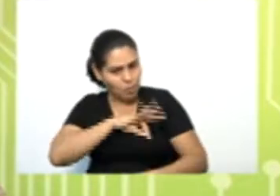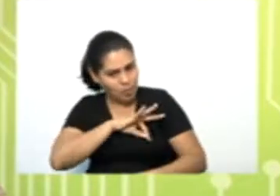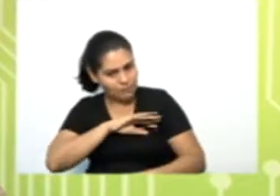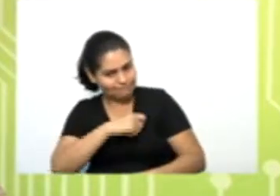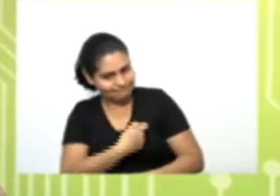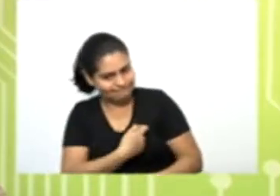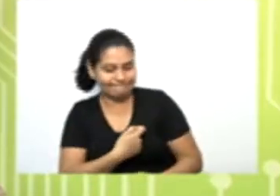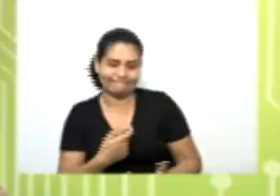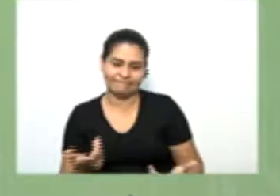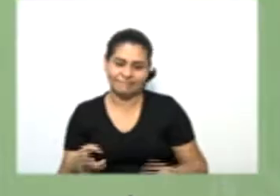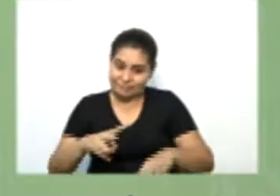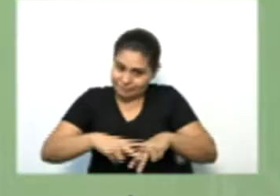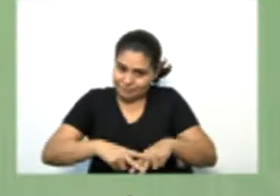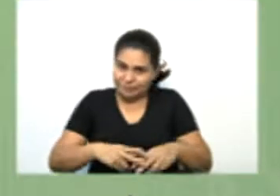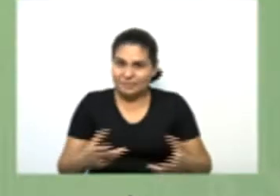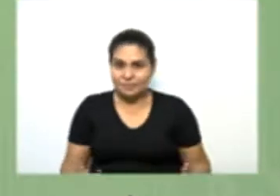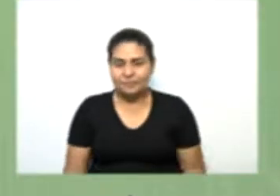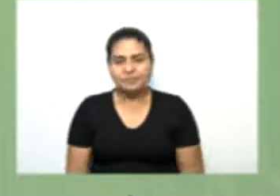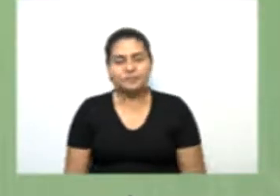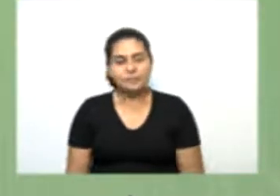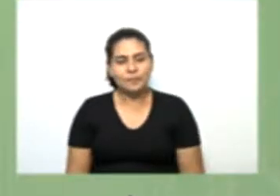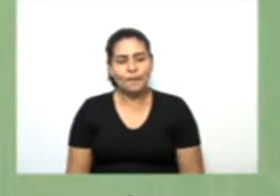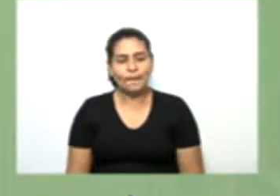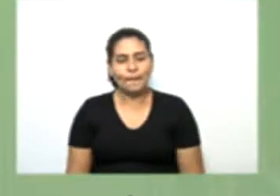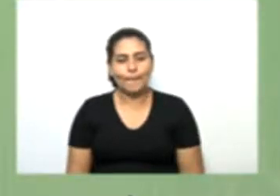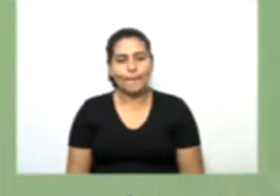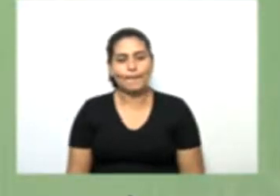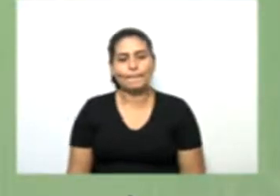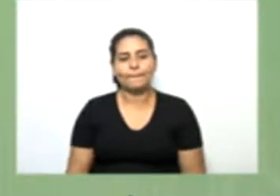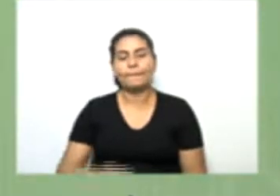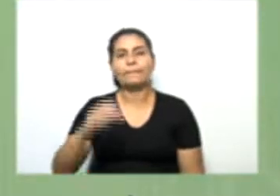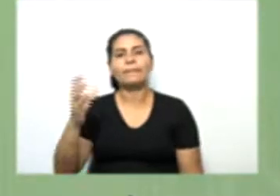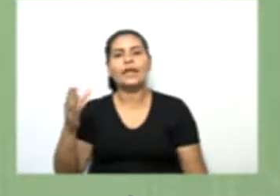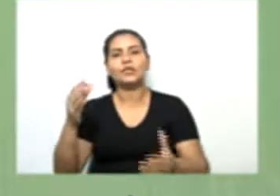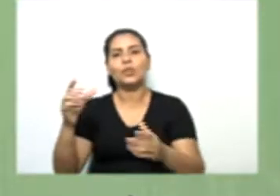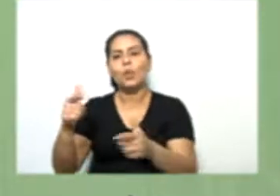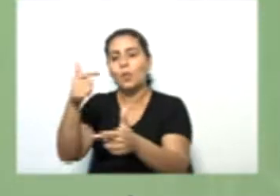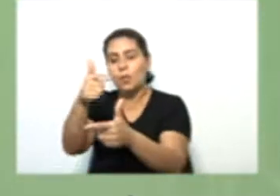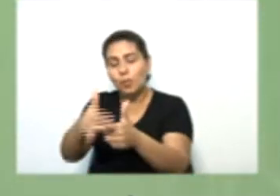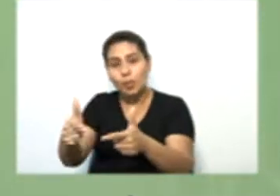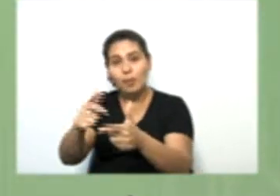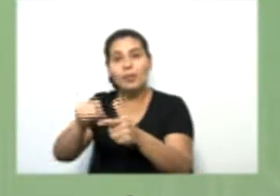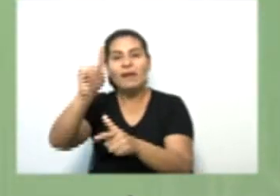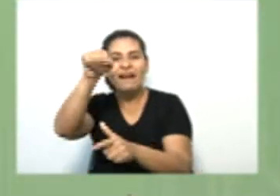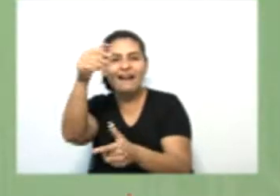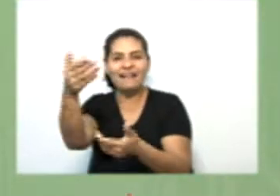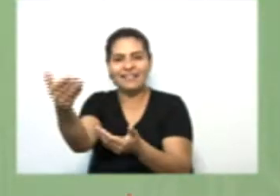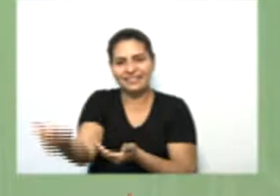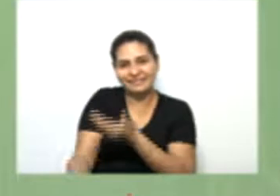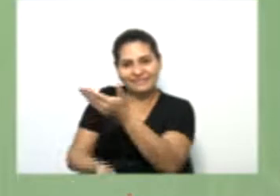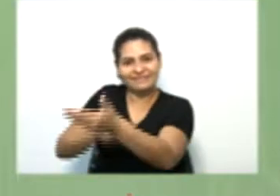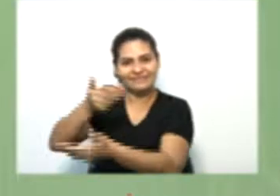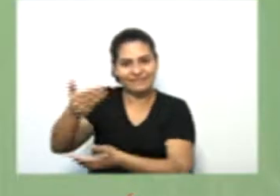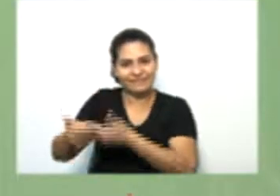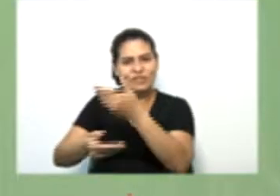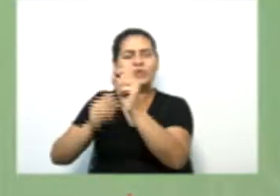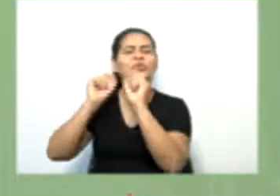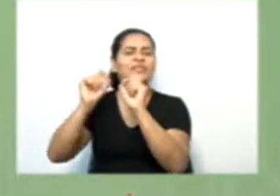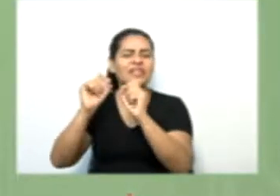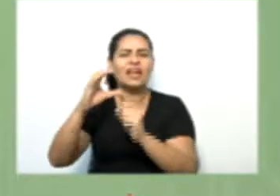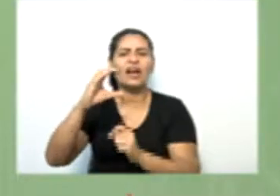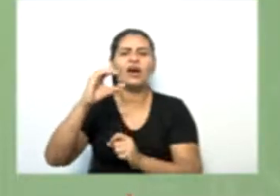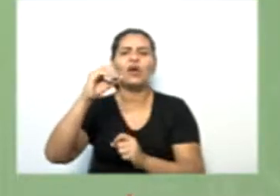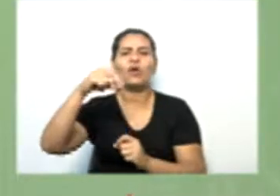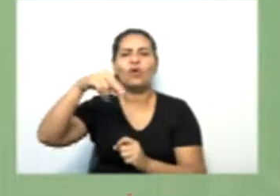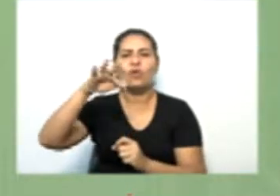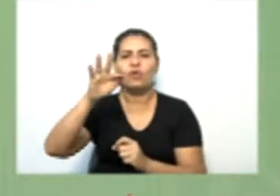lá. Olha aí, do conflito à cooperação. O que diz ali? Conflitos são situações em que